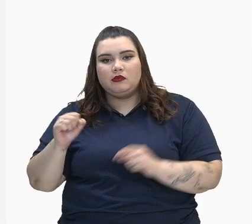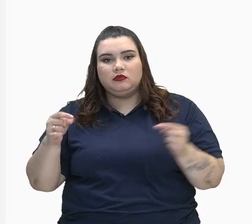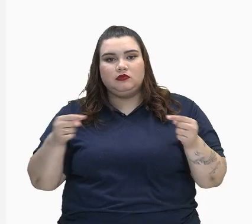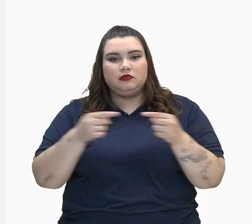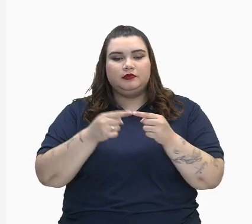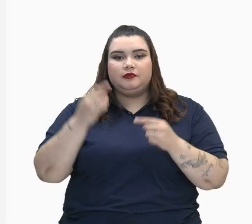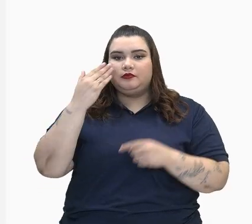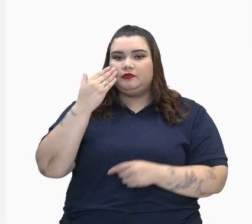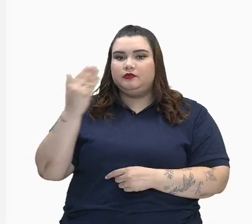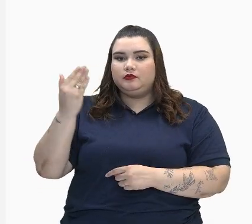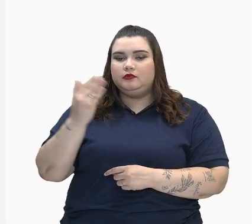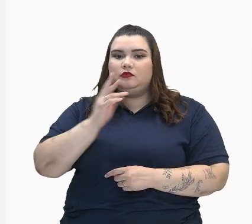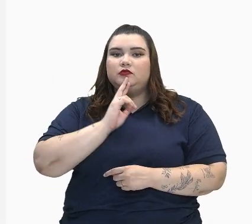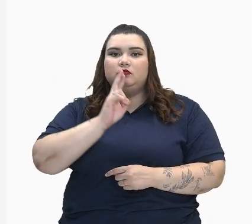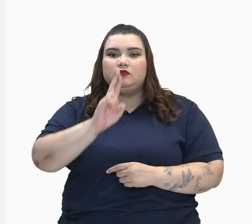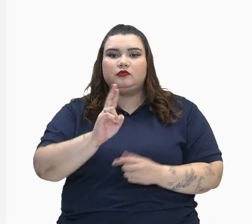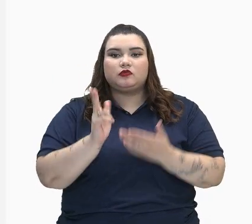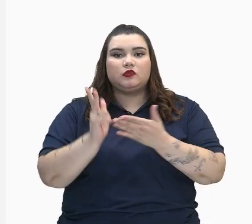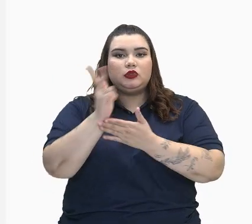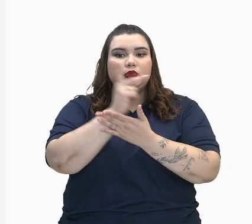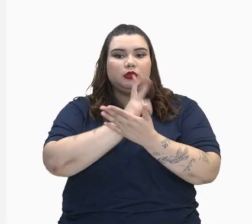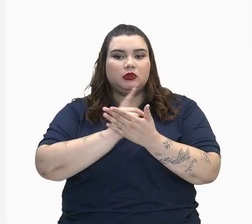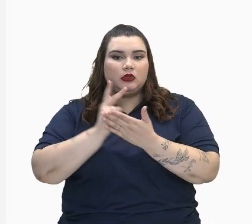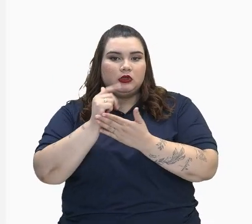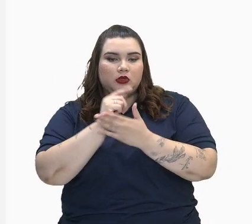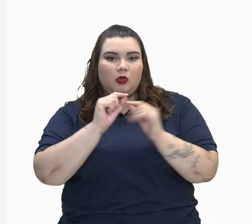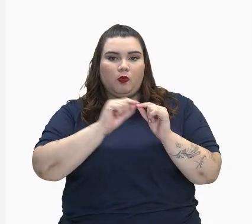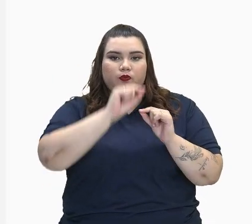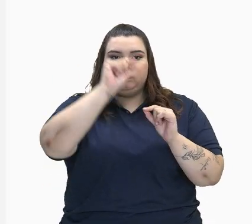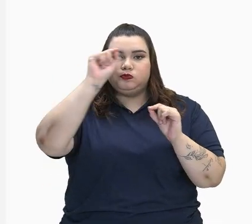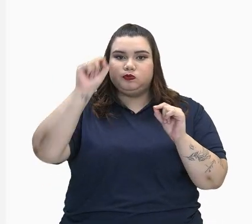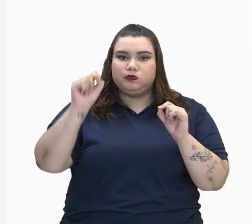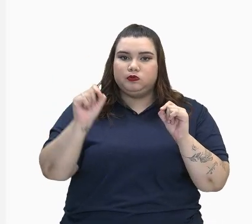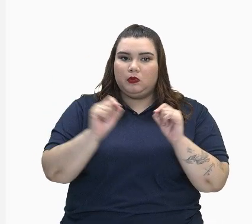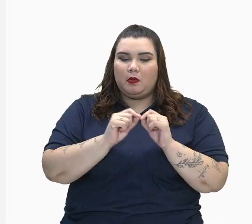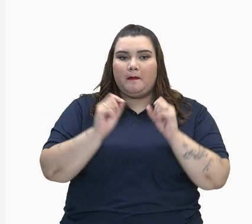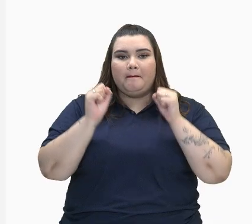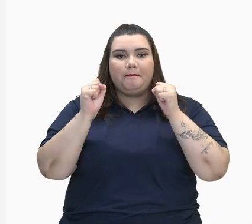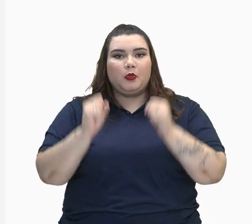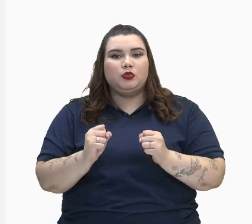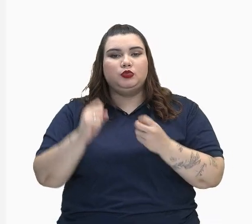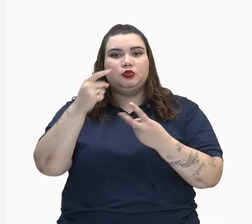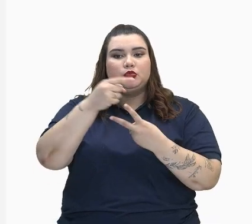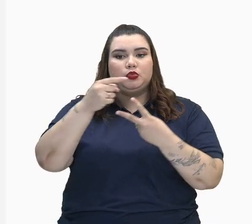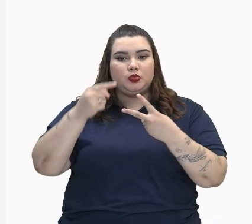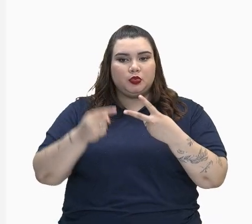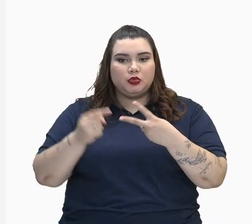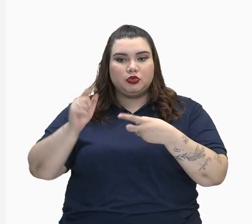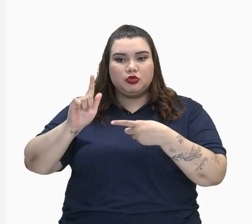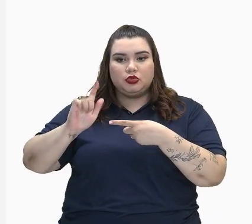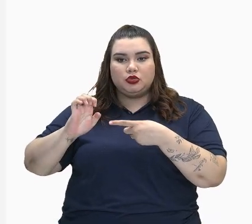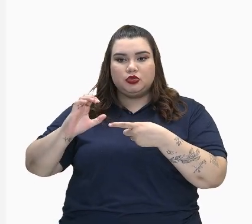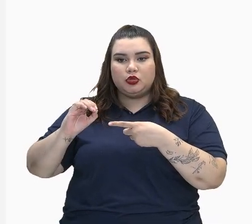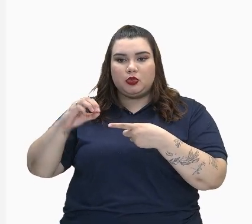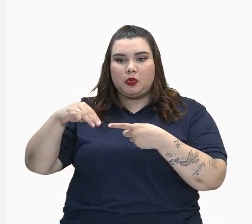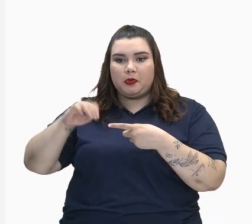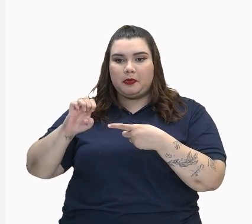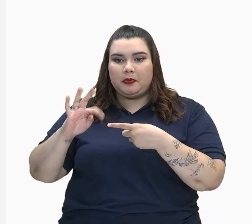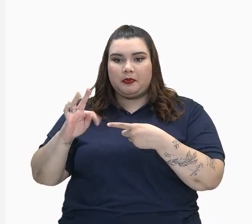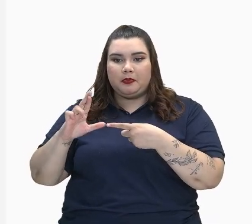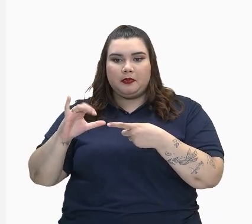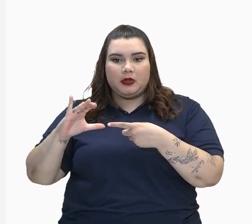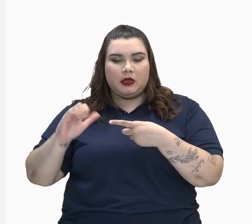o conceito. Então, forma é o resultado do contorno fechado, pode ser geométrica